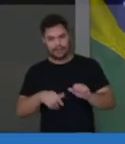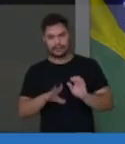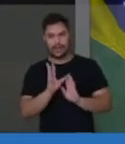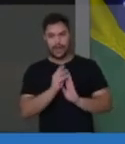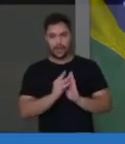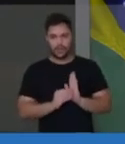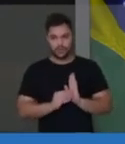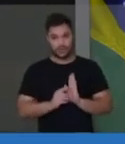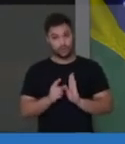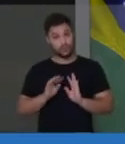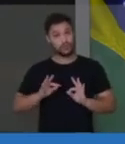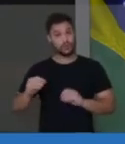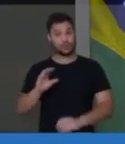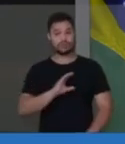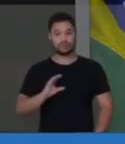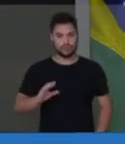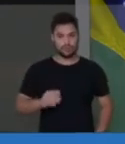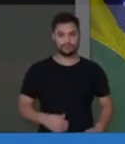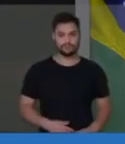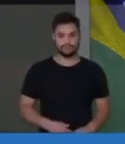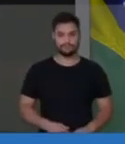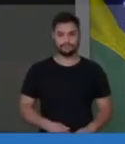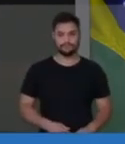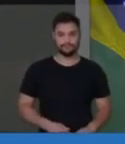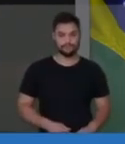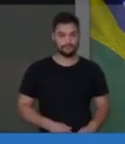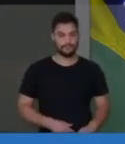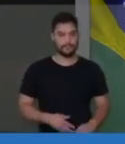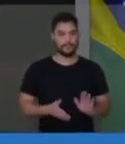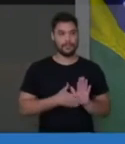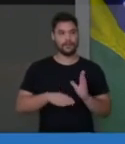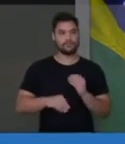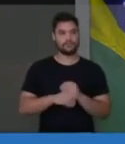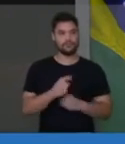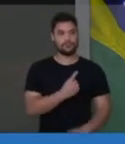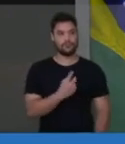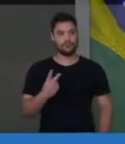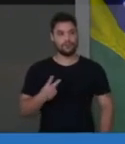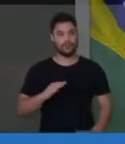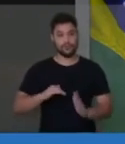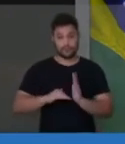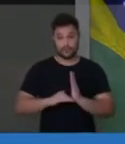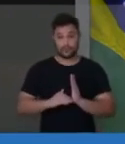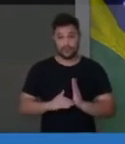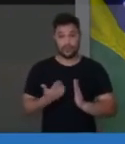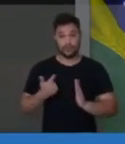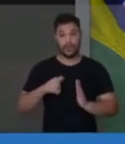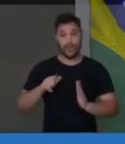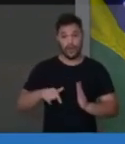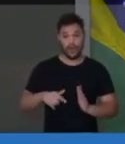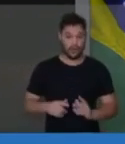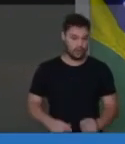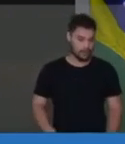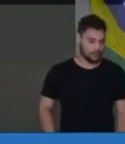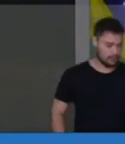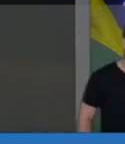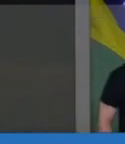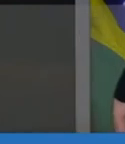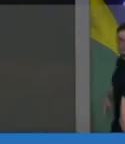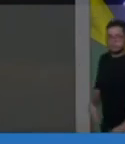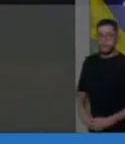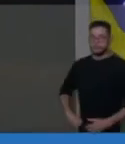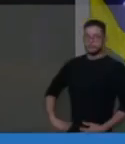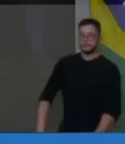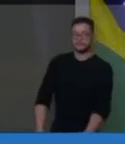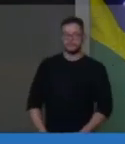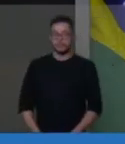por todas as comissões. As emendas número 1 e 2 do Senado Federal são meramente descritivas das